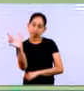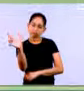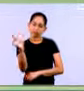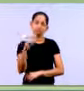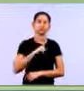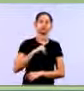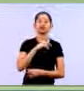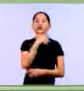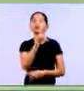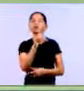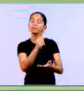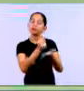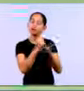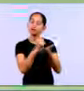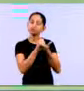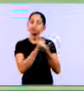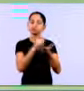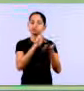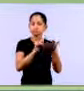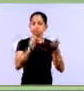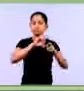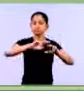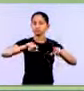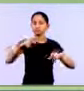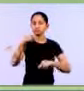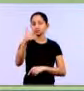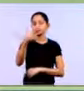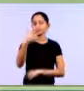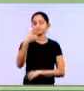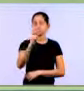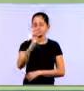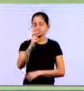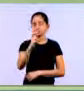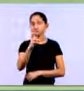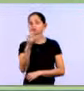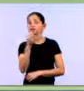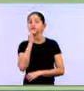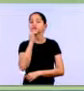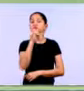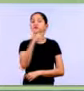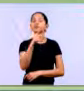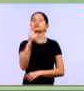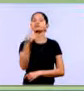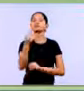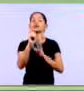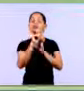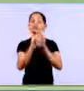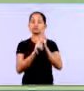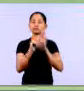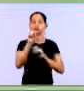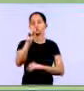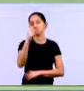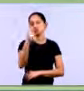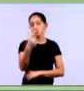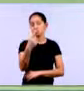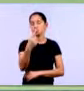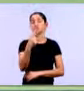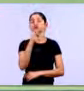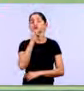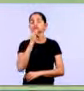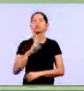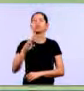contribuições de melhoria, artigo 145, inciso 3, e artigo 81 do CTN,